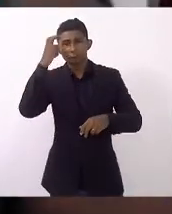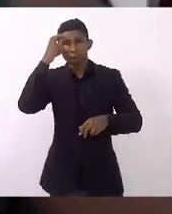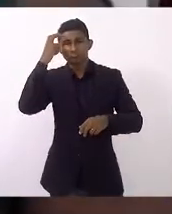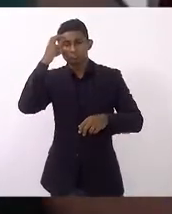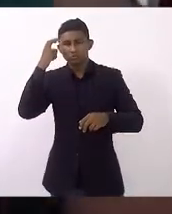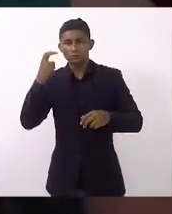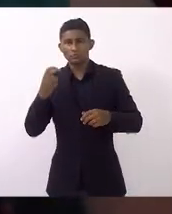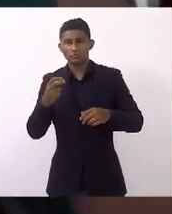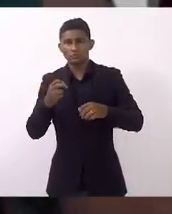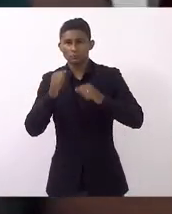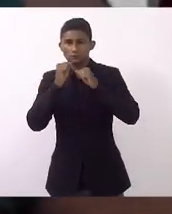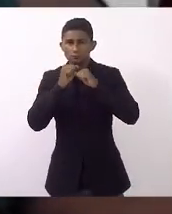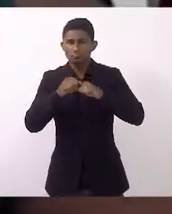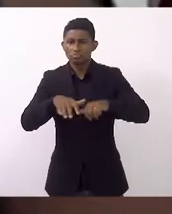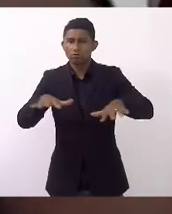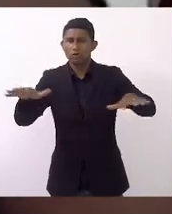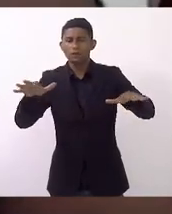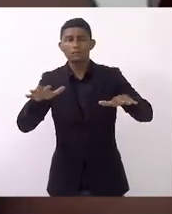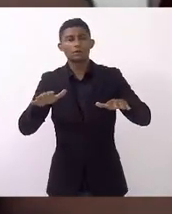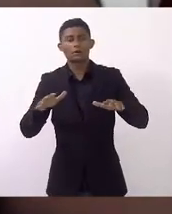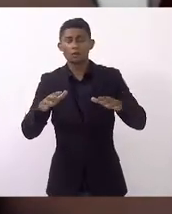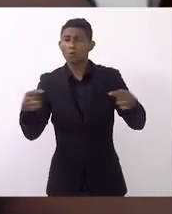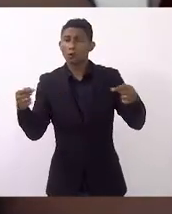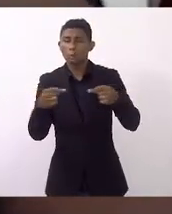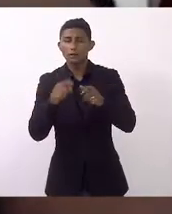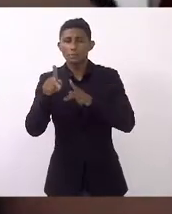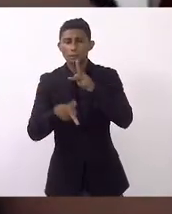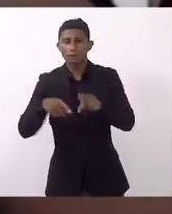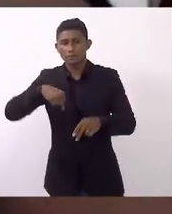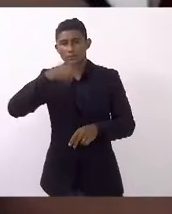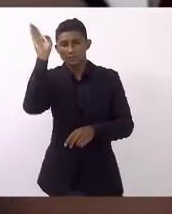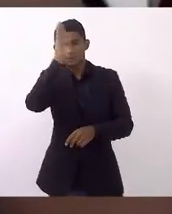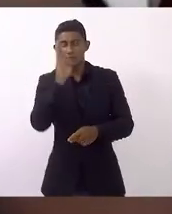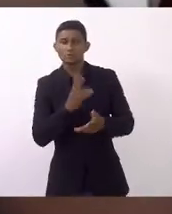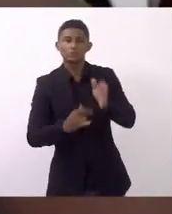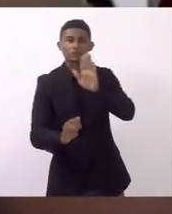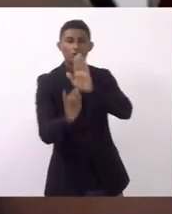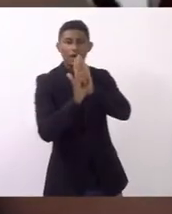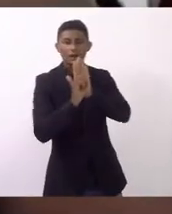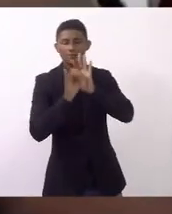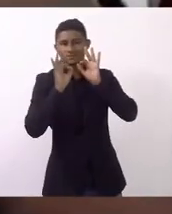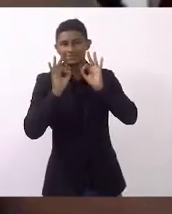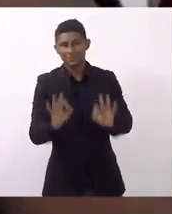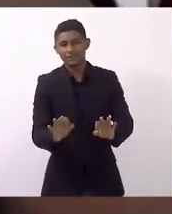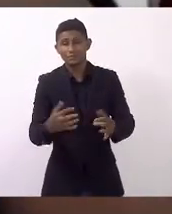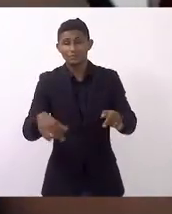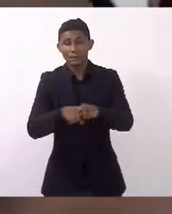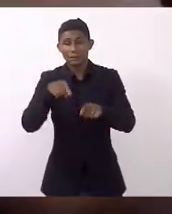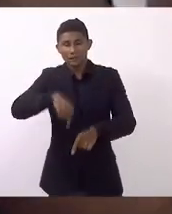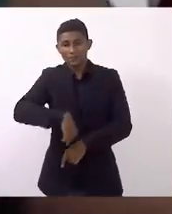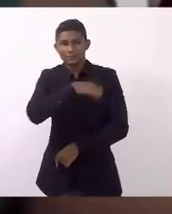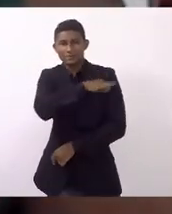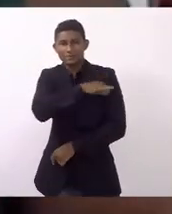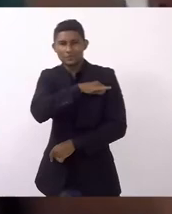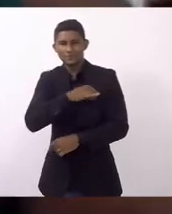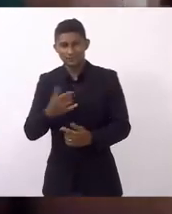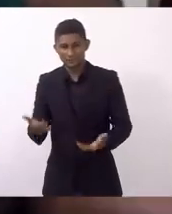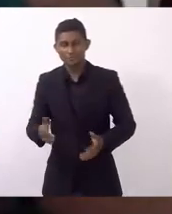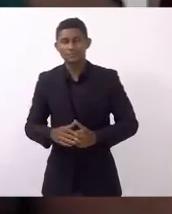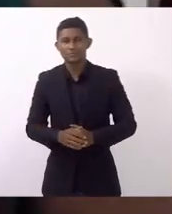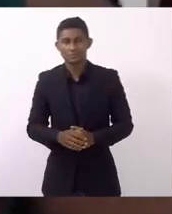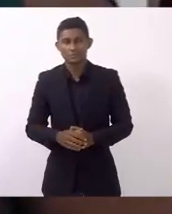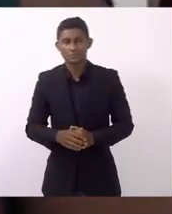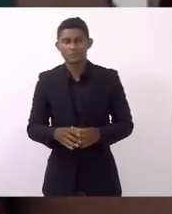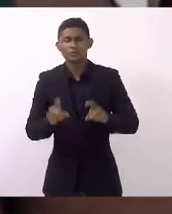que formam a identidade do povo brasileiro e aqui no nosso estado também, né? Isso é fundamental, saindo desse